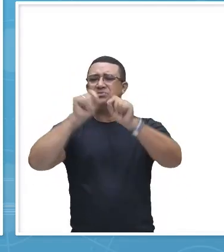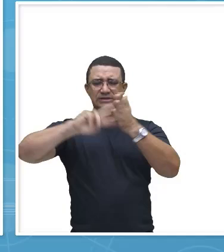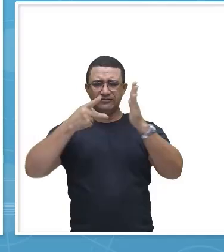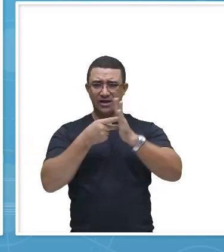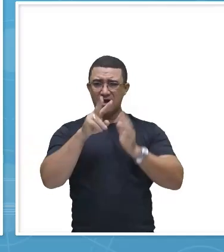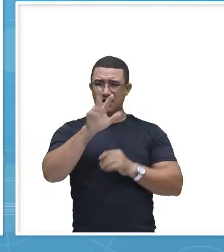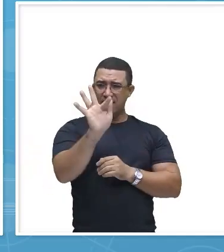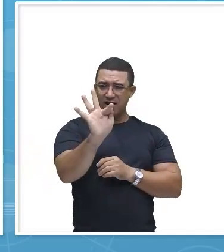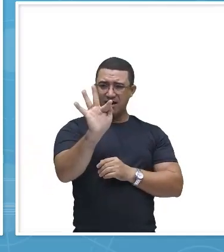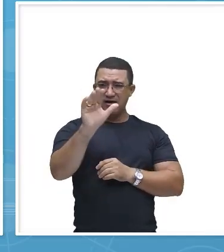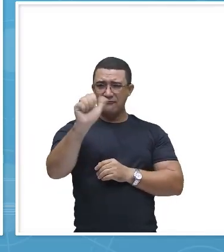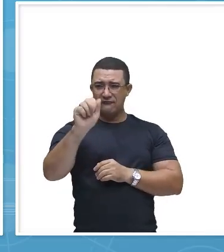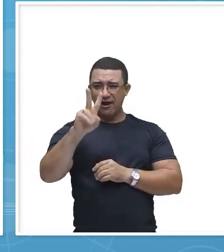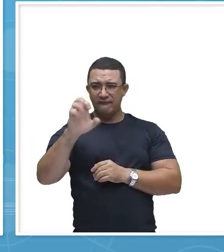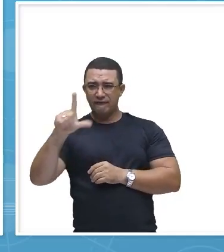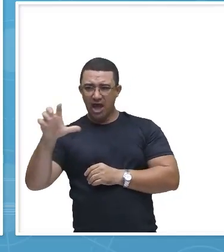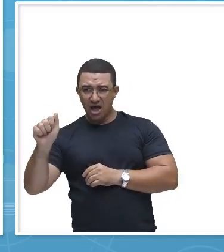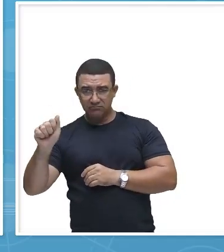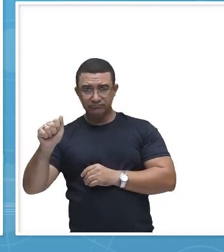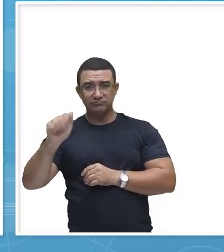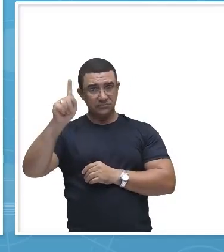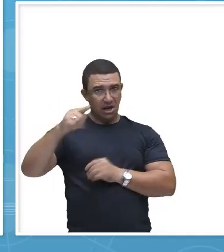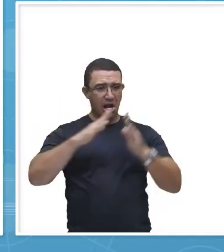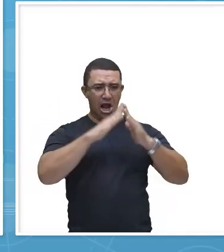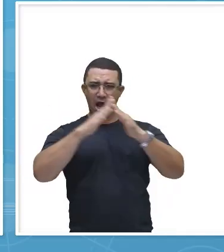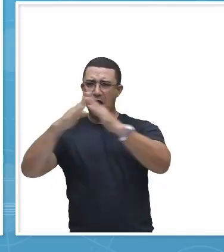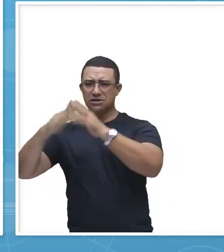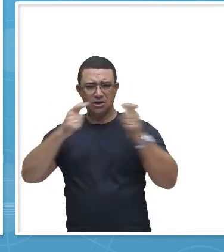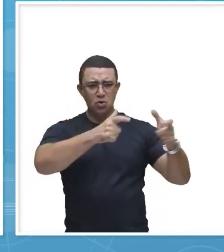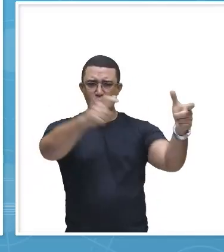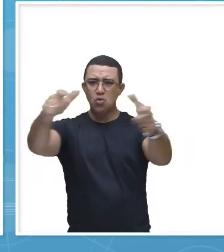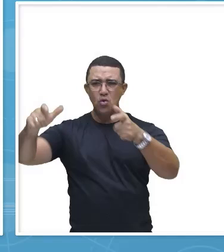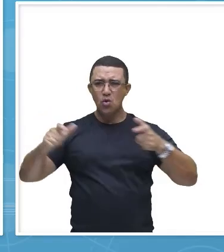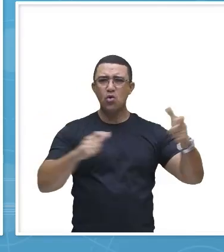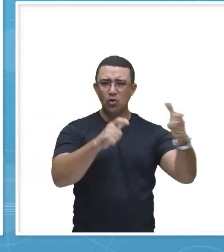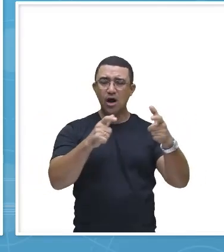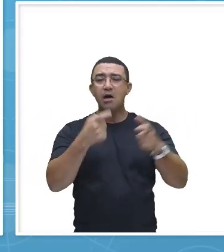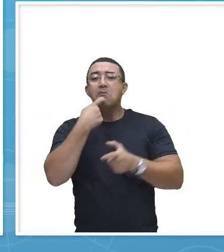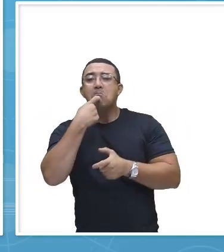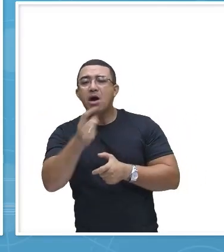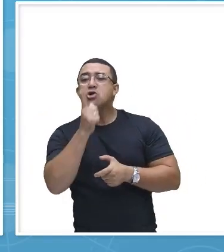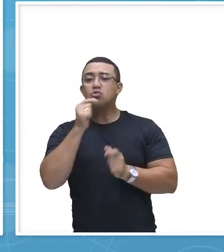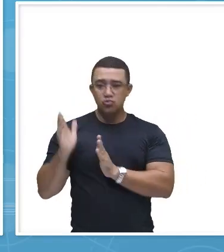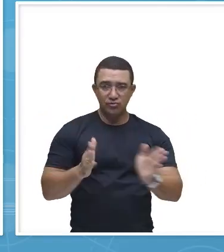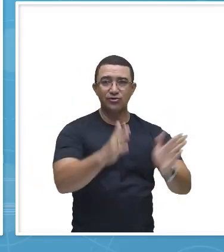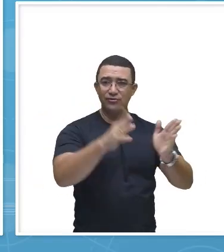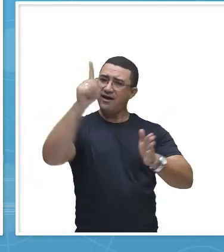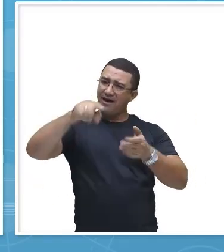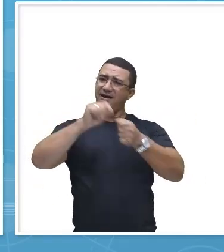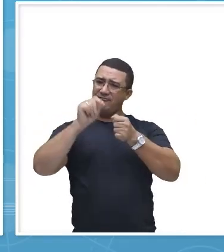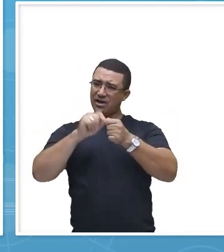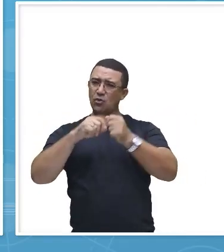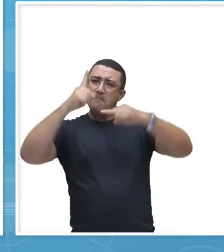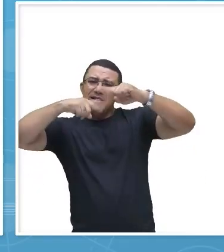de casas e barracos construídos nas encostas dos morros, em terrenos baldios e margens de rios. Eles são feitos de materiais